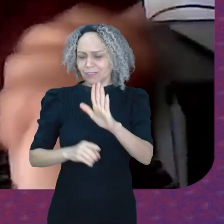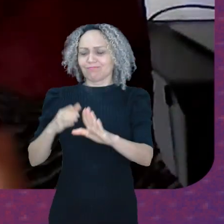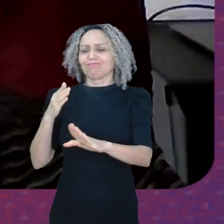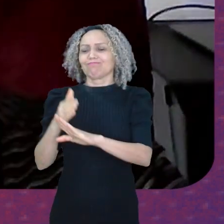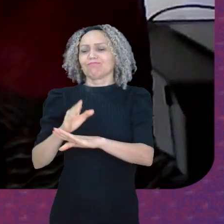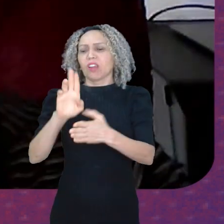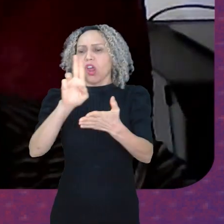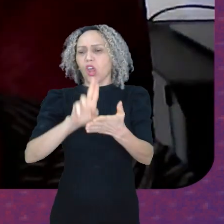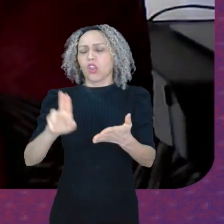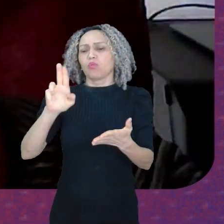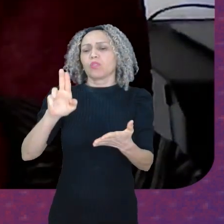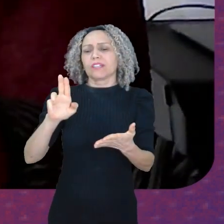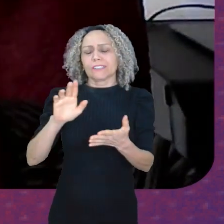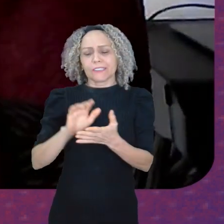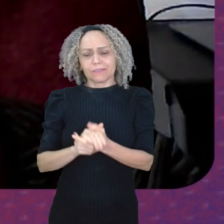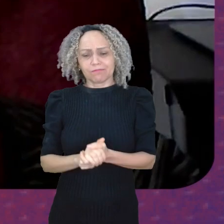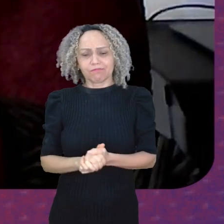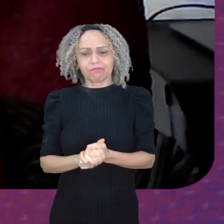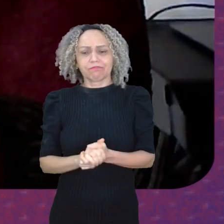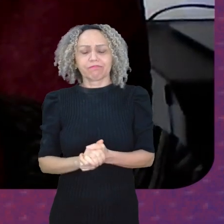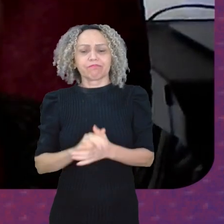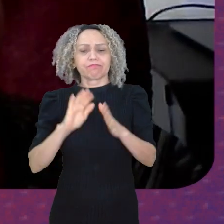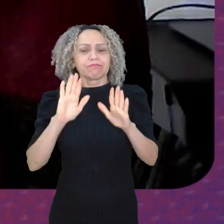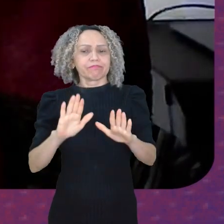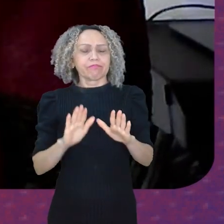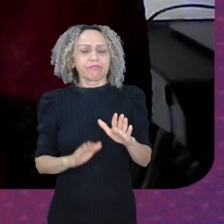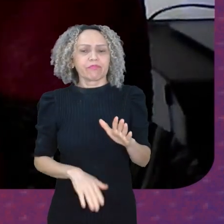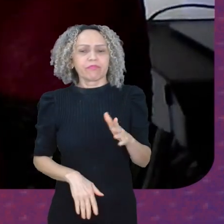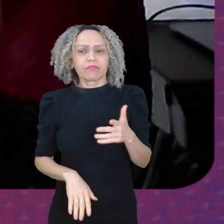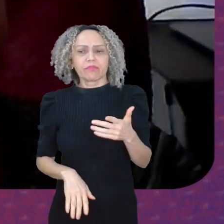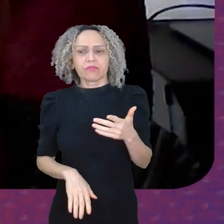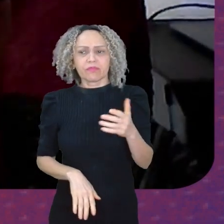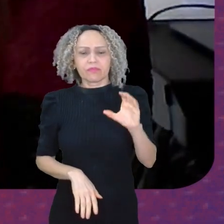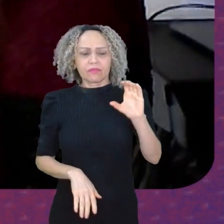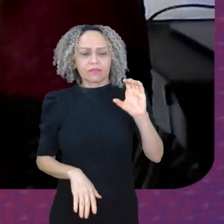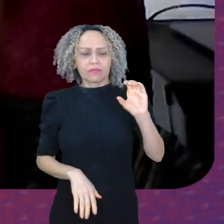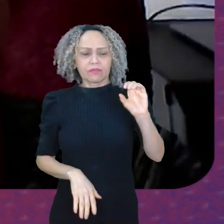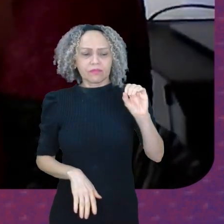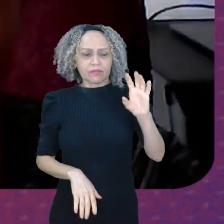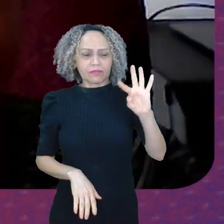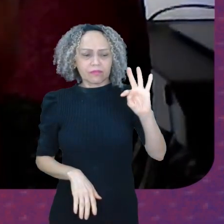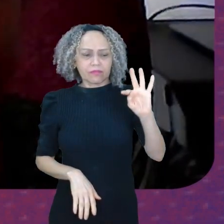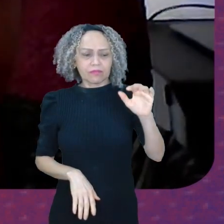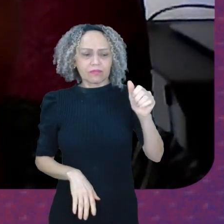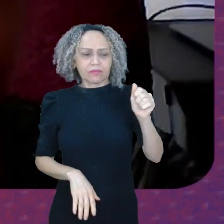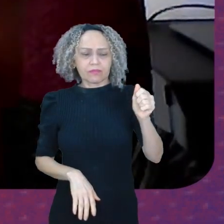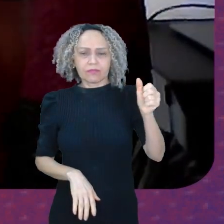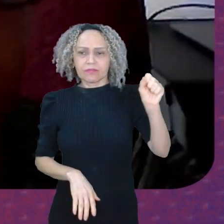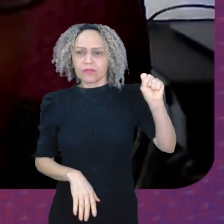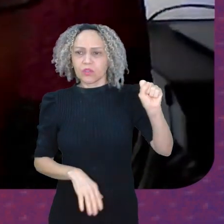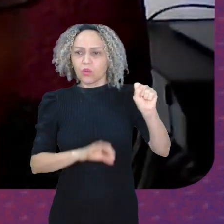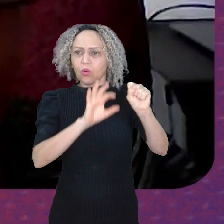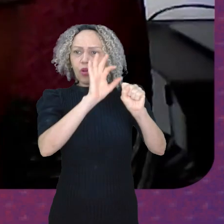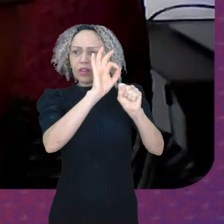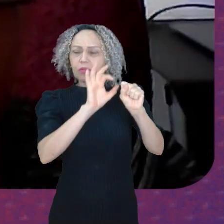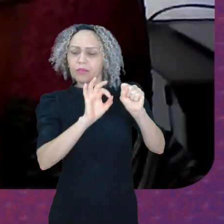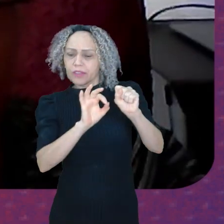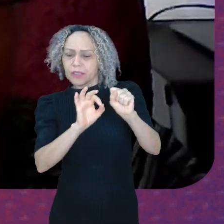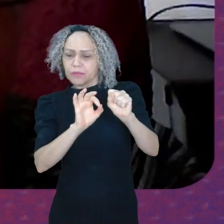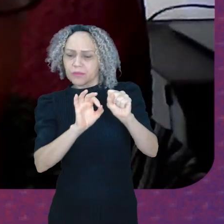cotas, como eu exemplifiquei anteriormente, elas se somam a essa luta pela garantia do